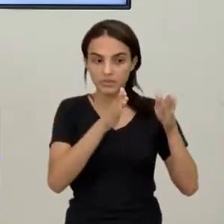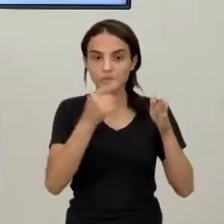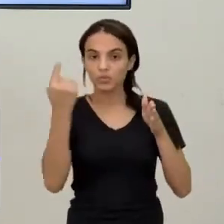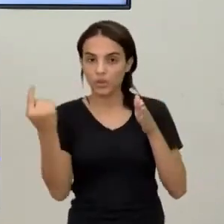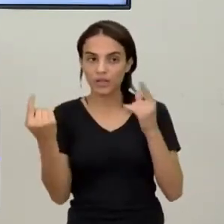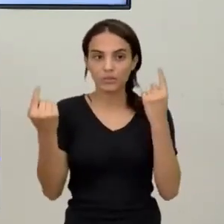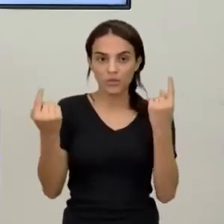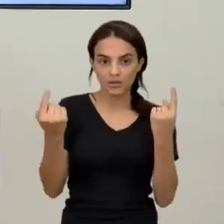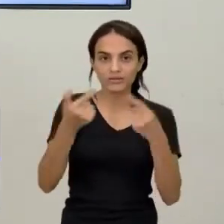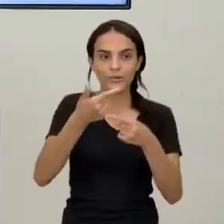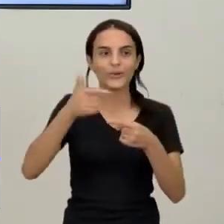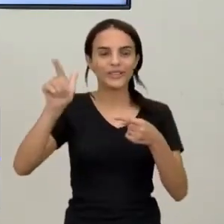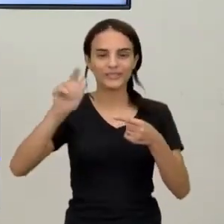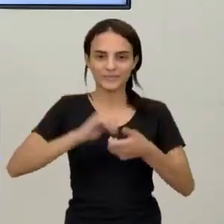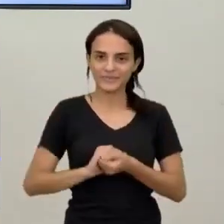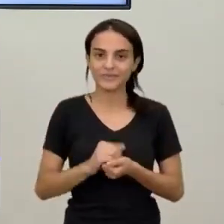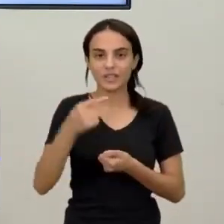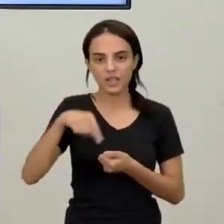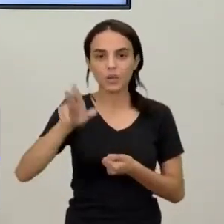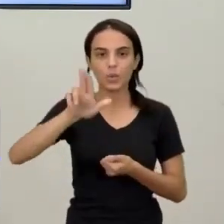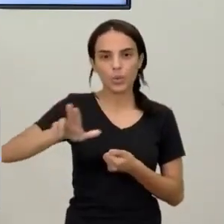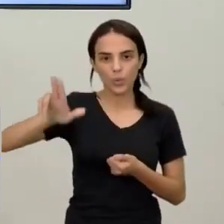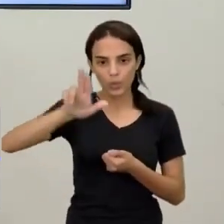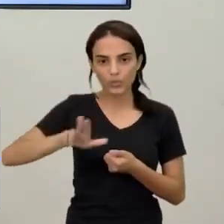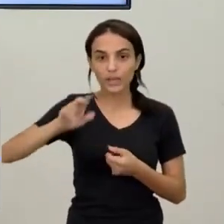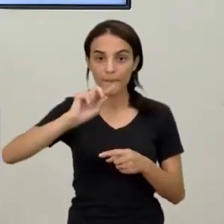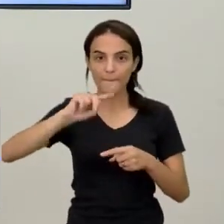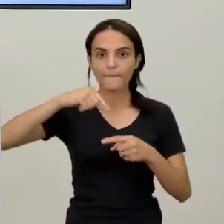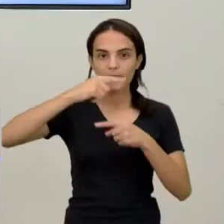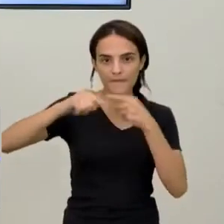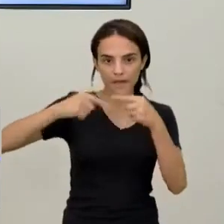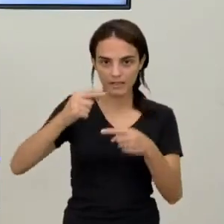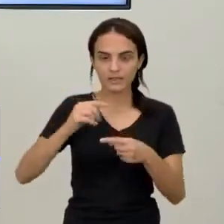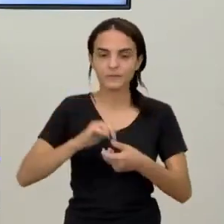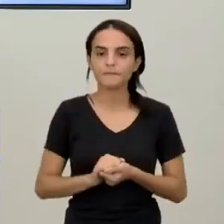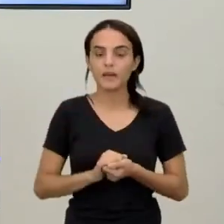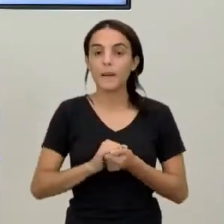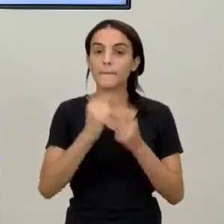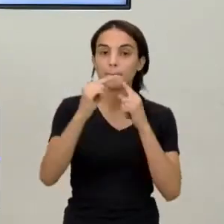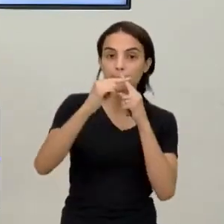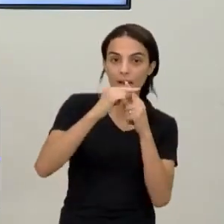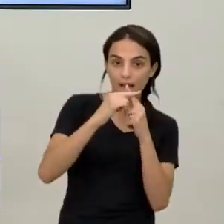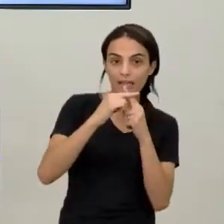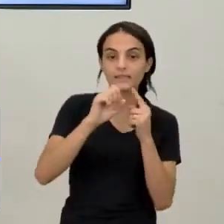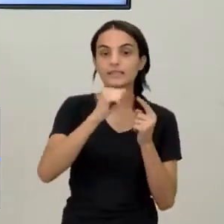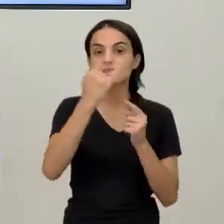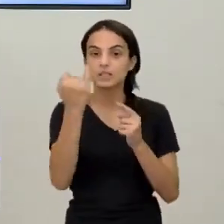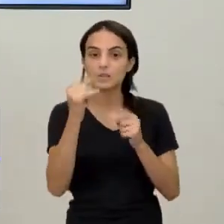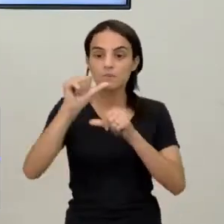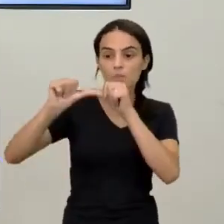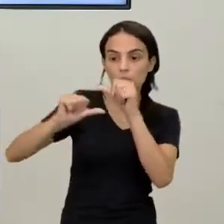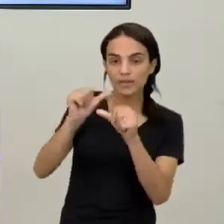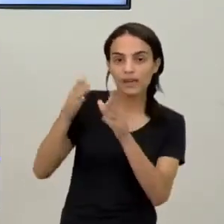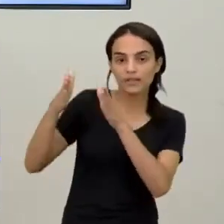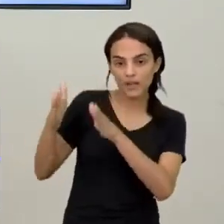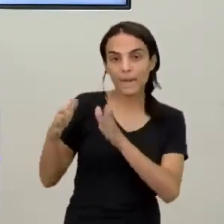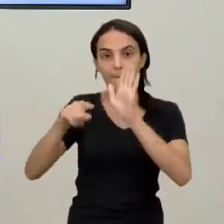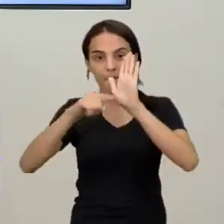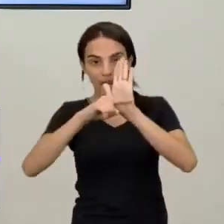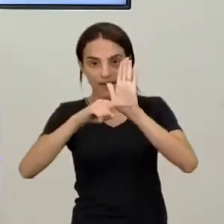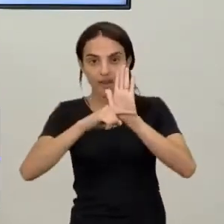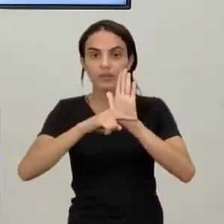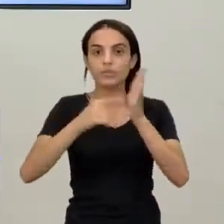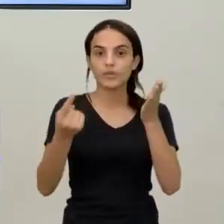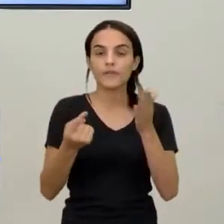lado para o outro para a igualdade, eu tenho que usar a operação inversa, né? Tá certo? Quem é mais, se trocar de lado vai menos, né? Quem